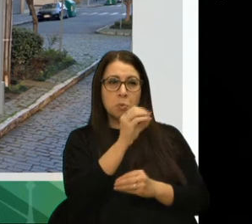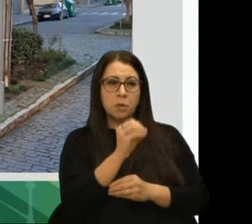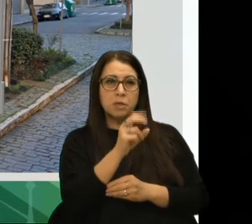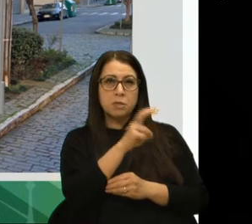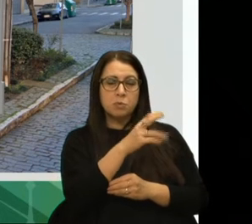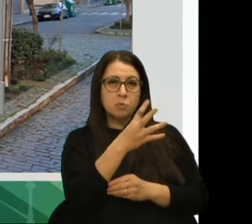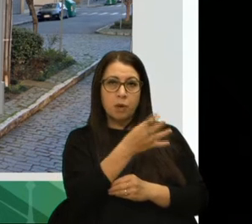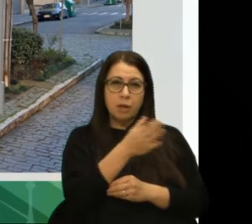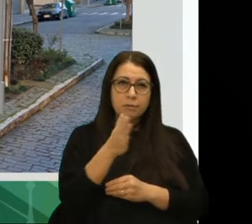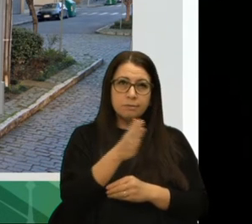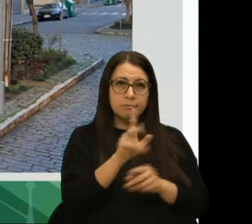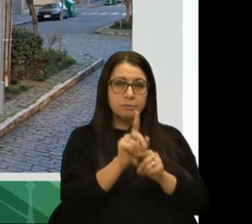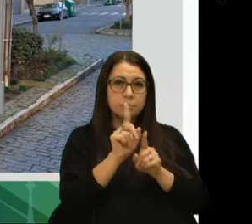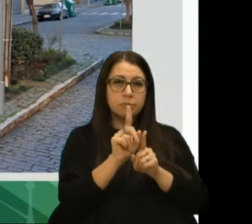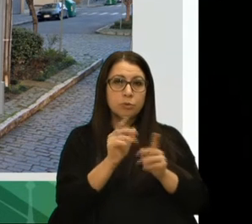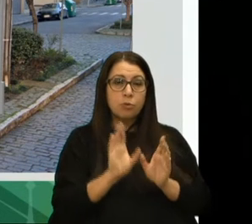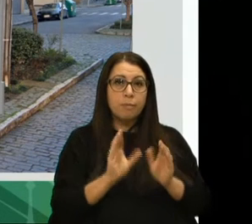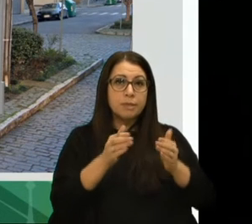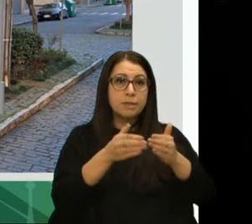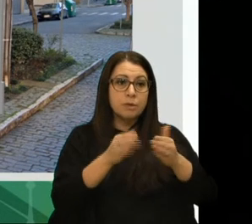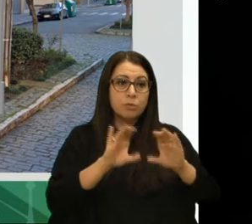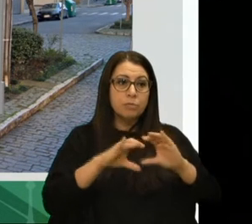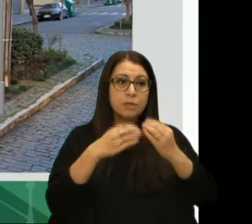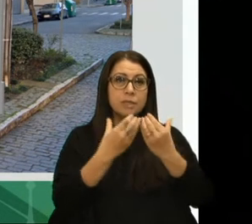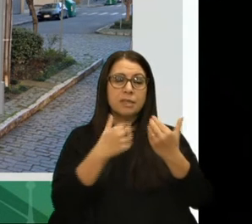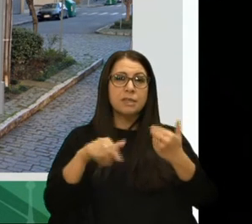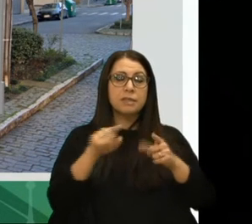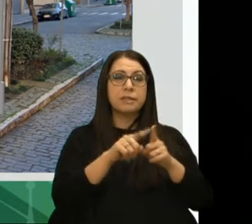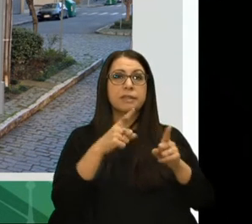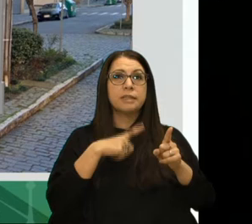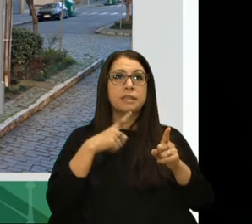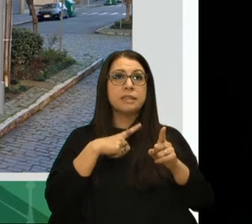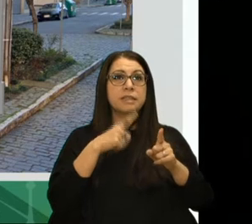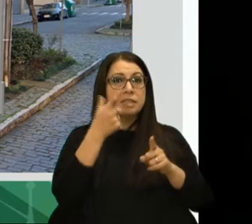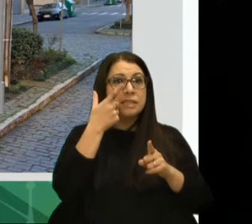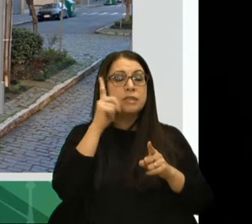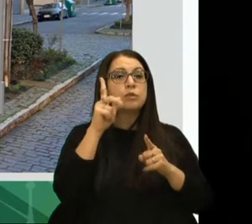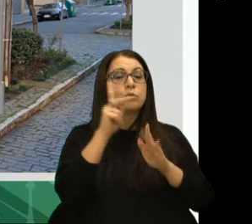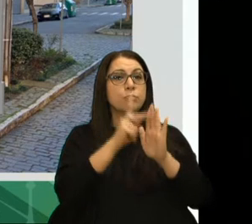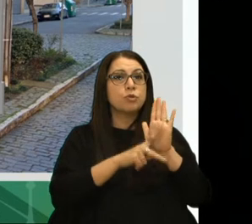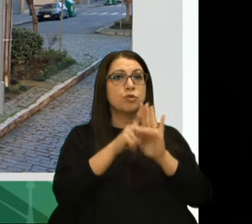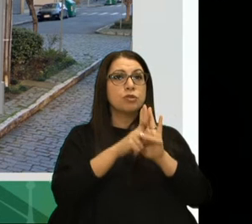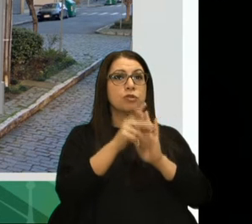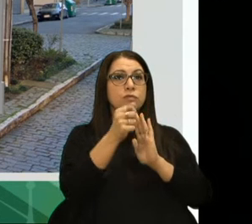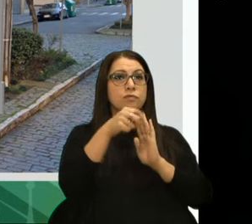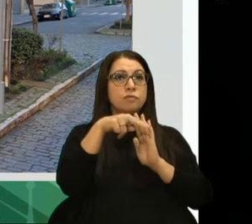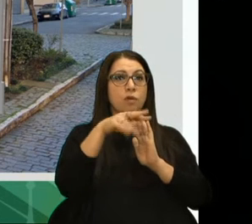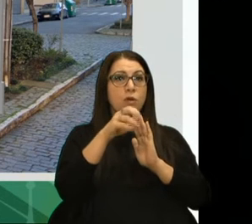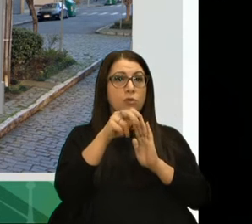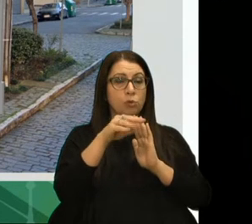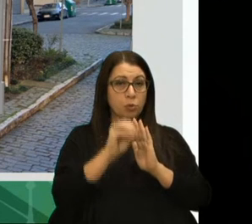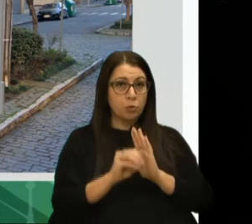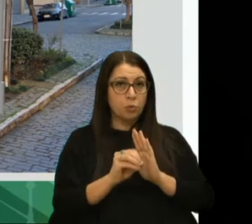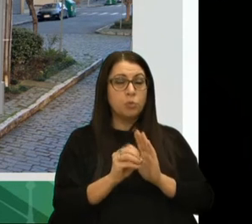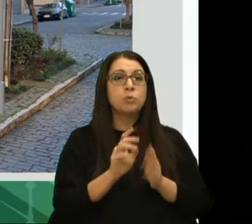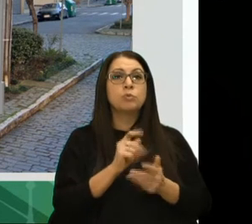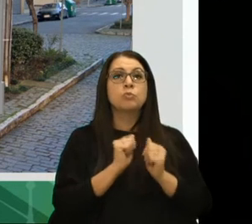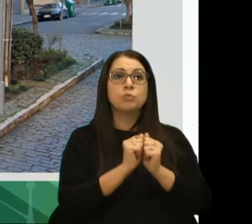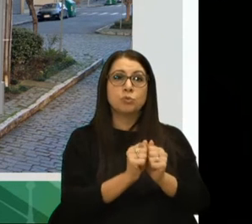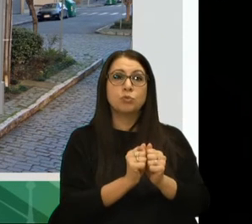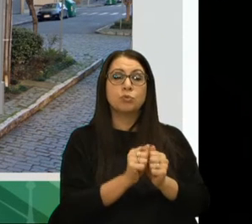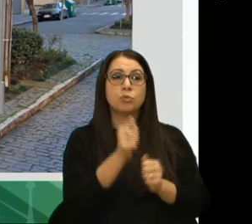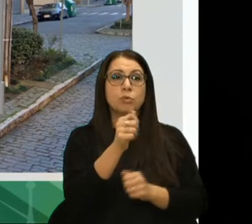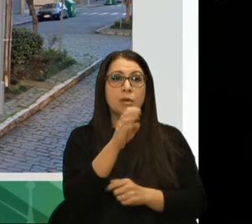sua concepção através de uma comissão comunitária, e que quem venceu o projeto foi Antônio Caringi, fundido na